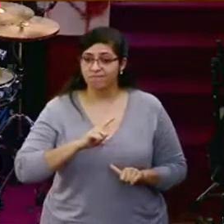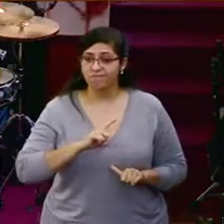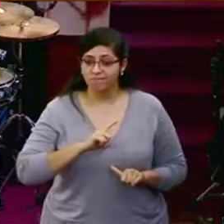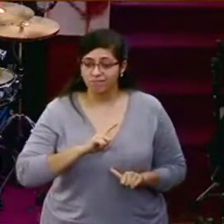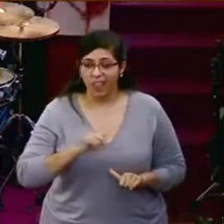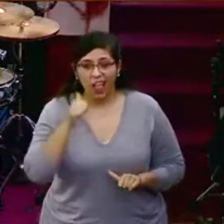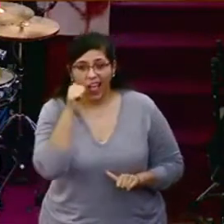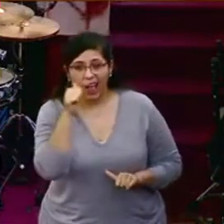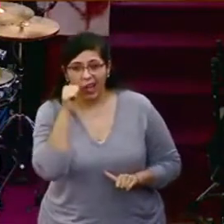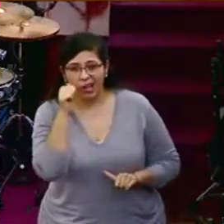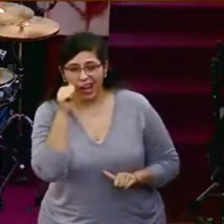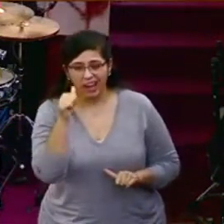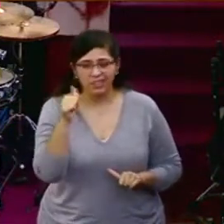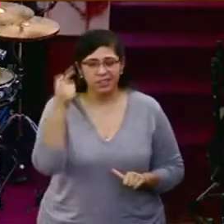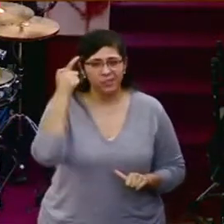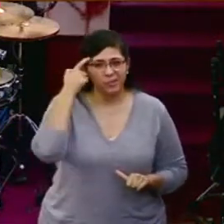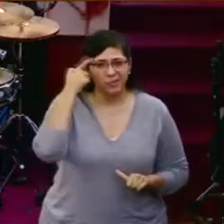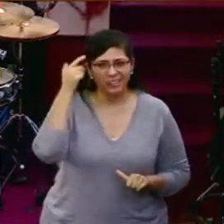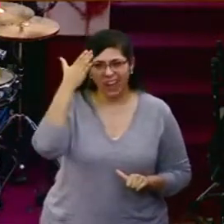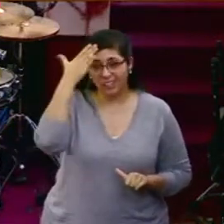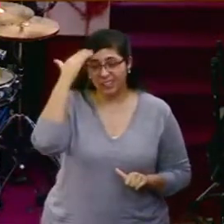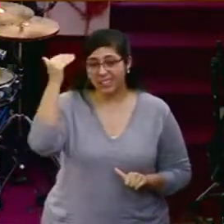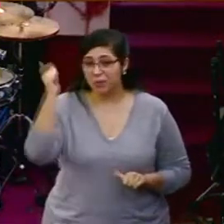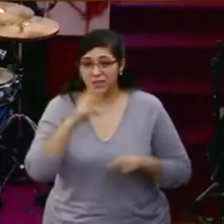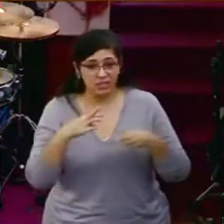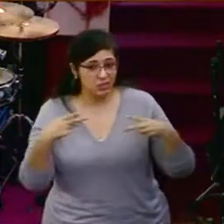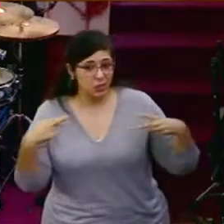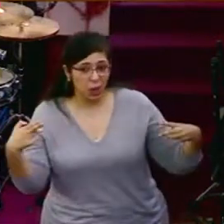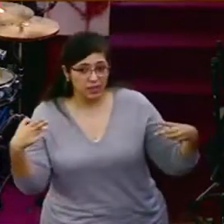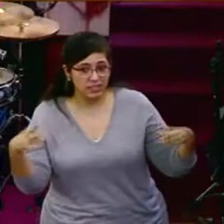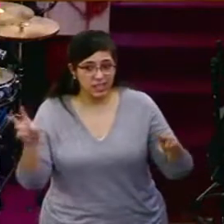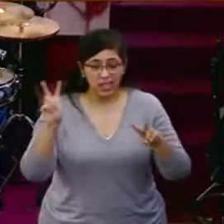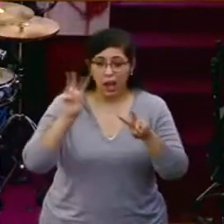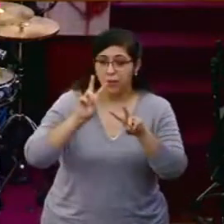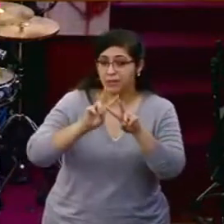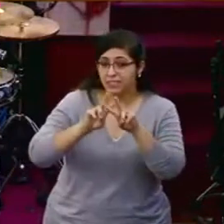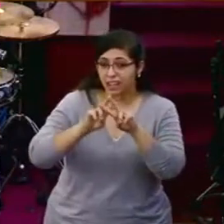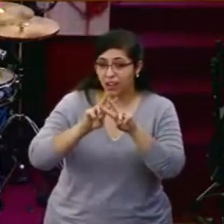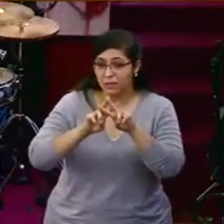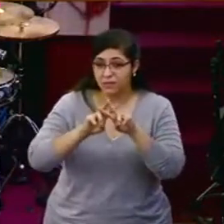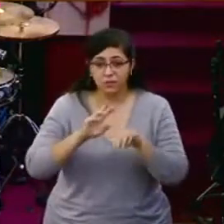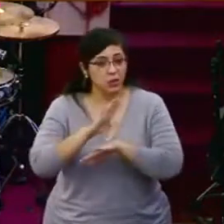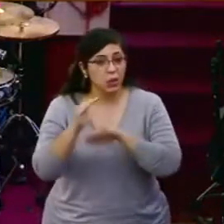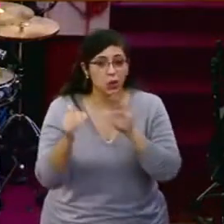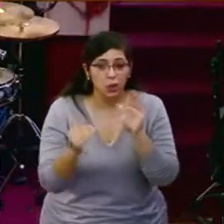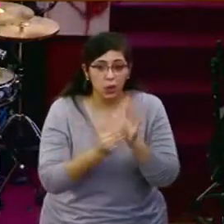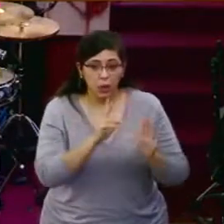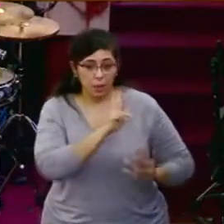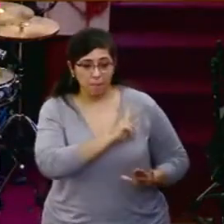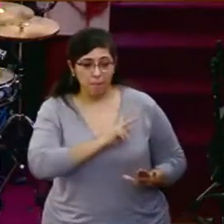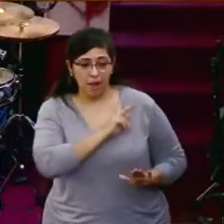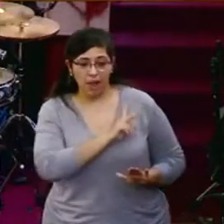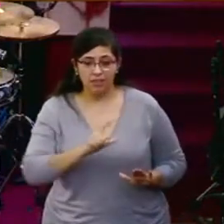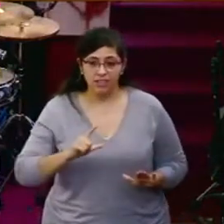adivinhadora na prisão é verdade aqui já experimentou uma